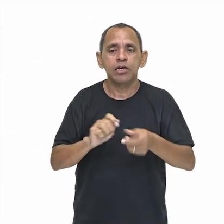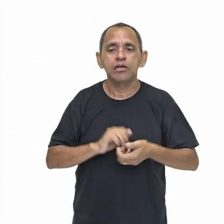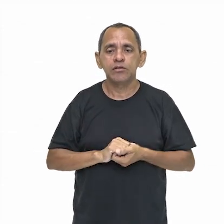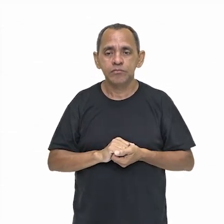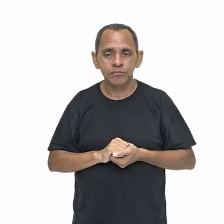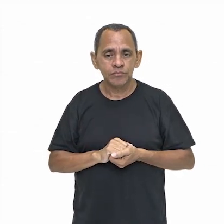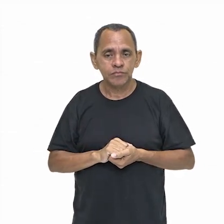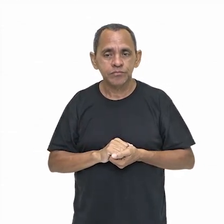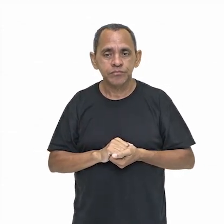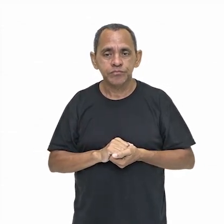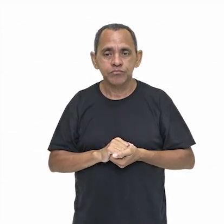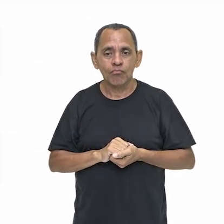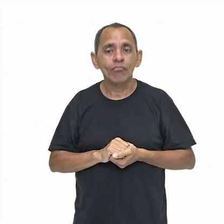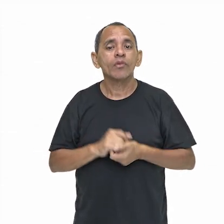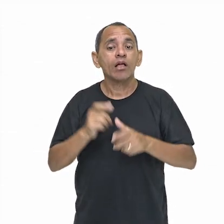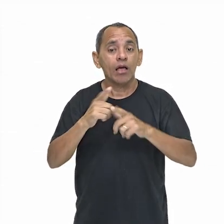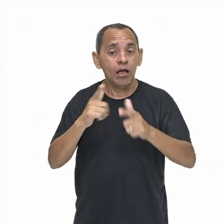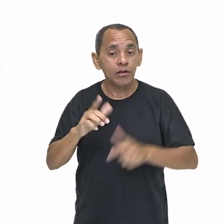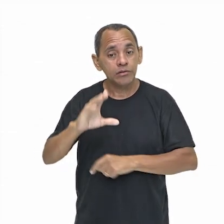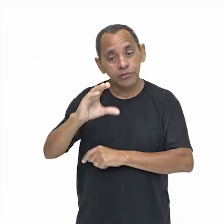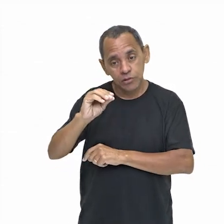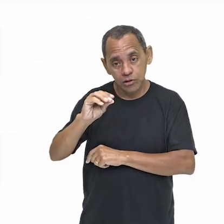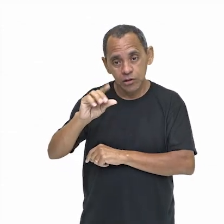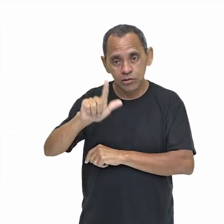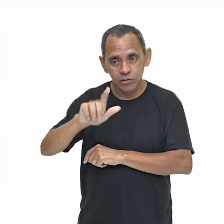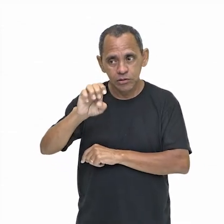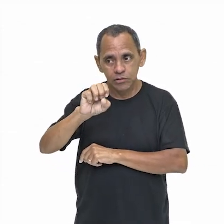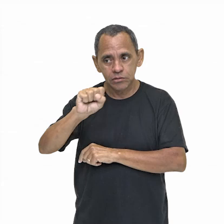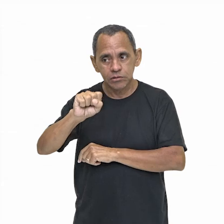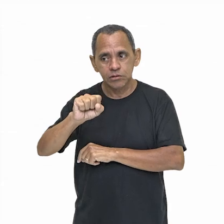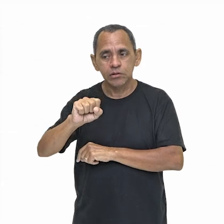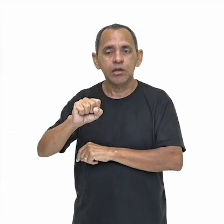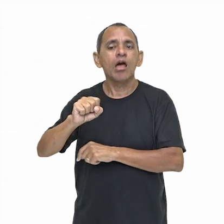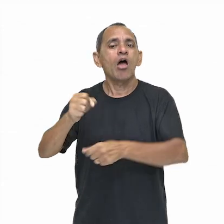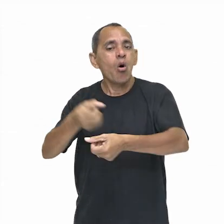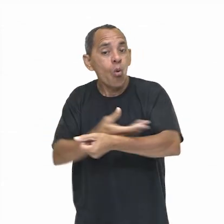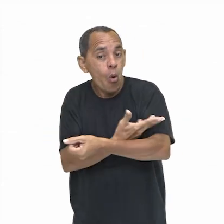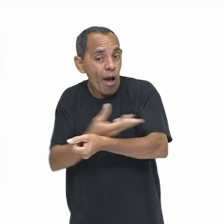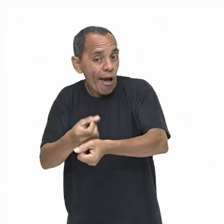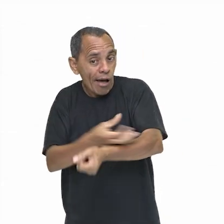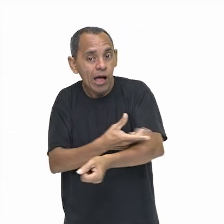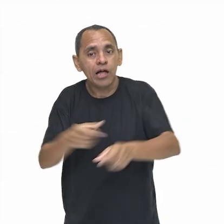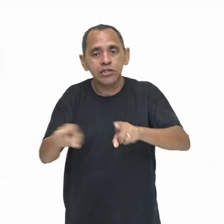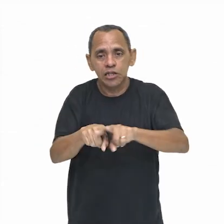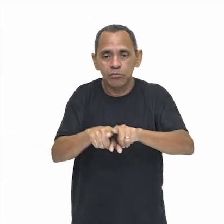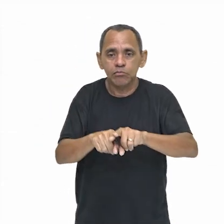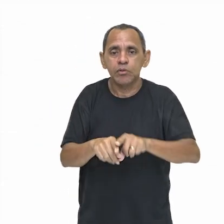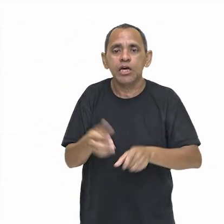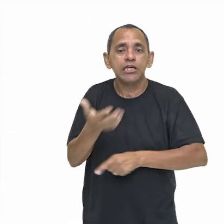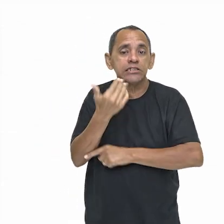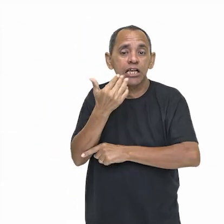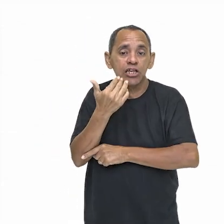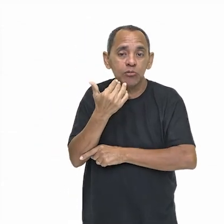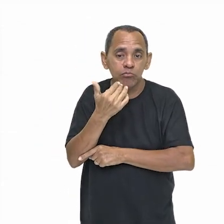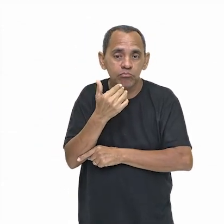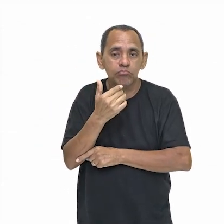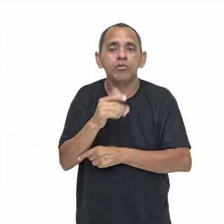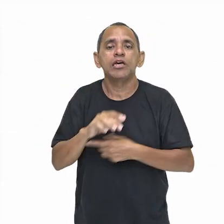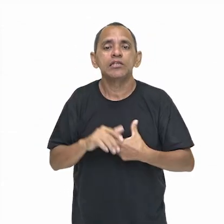níveis altos de colesterol, quem come aí muita besteira, muita fritura, ou também aquela carne de churrasco